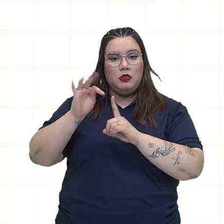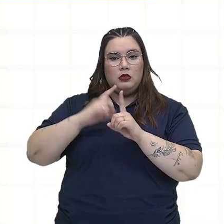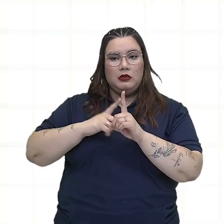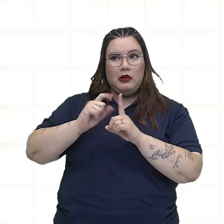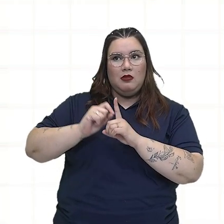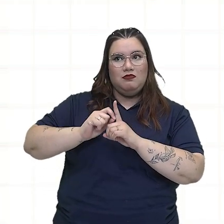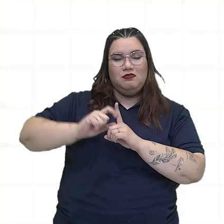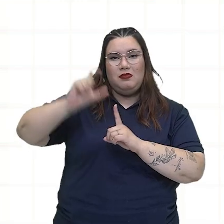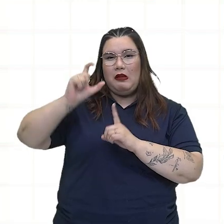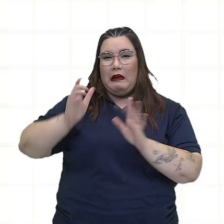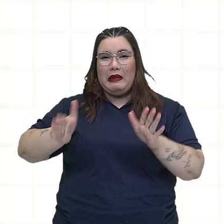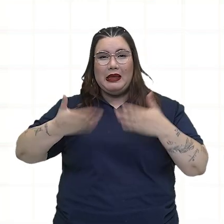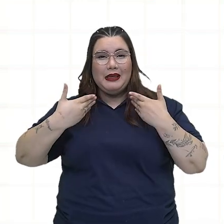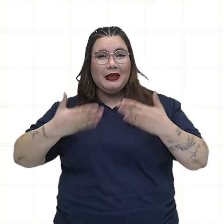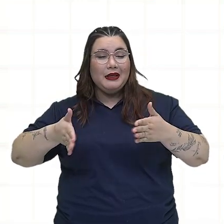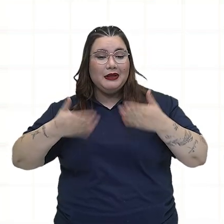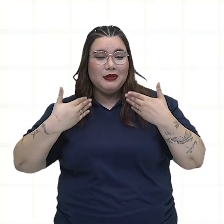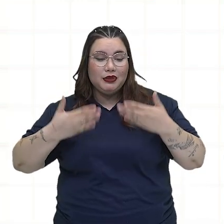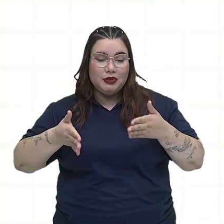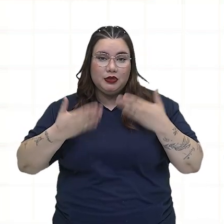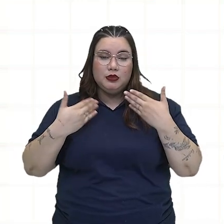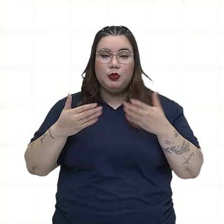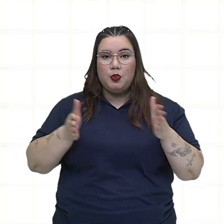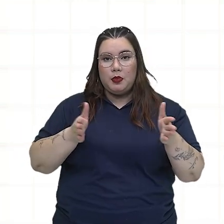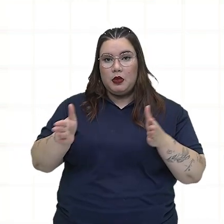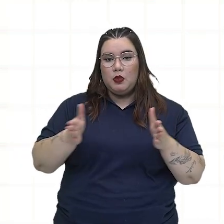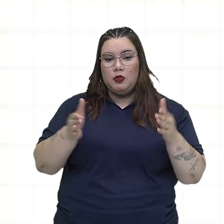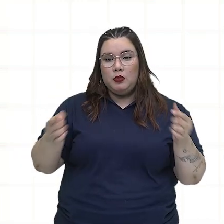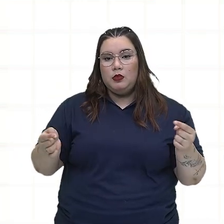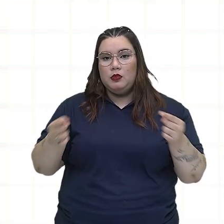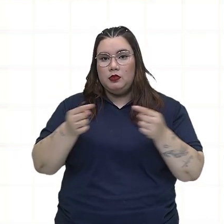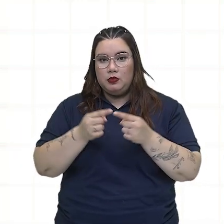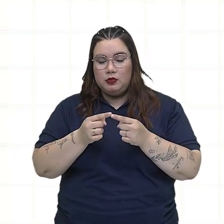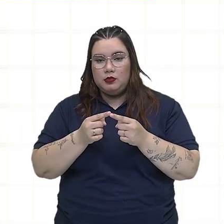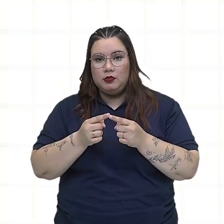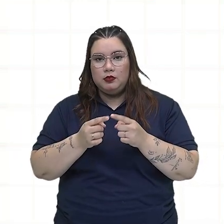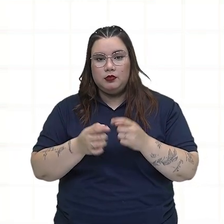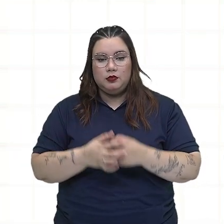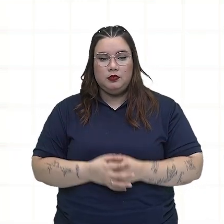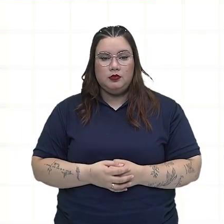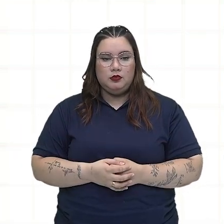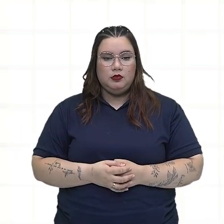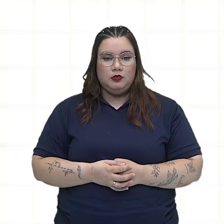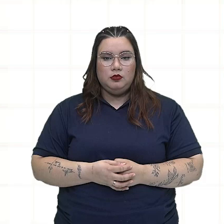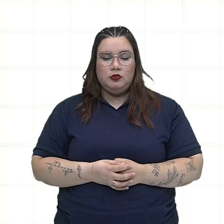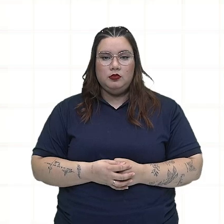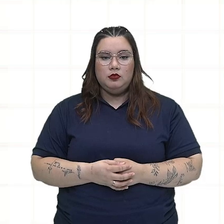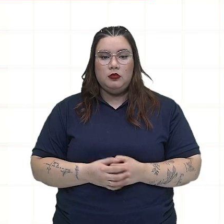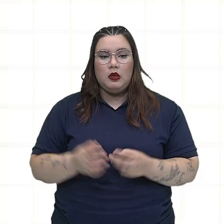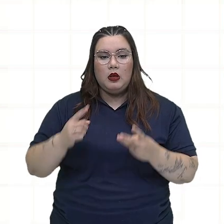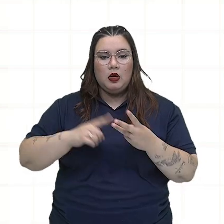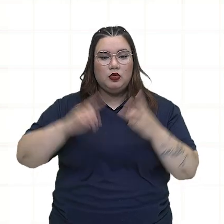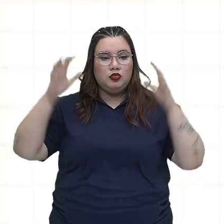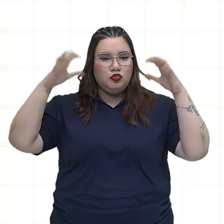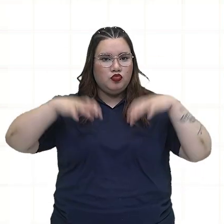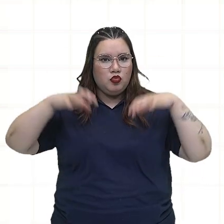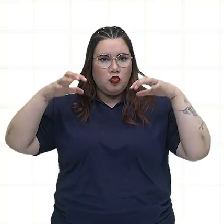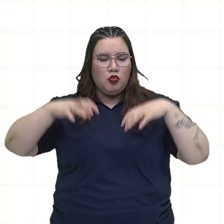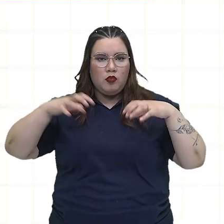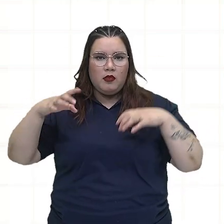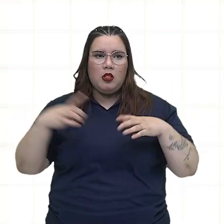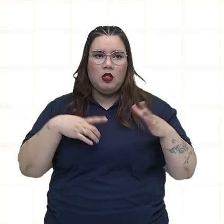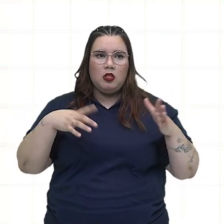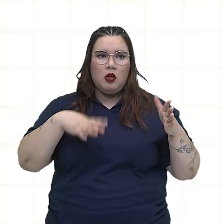já são bastante elevadas aí durante o período do verão. As